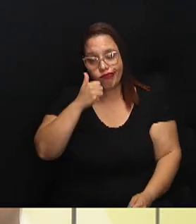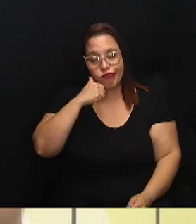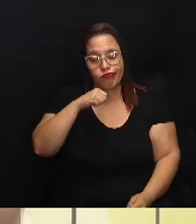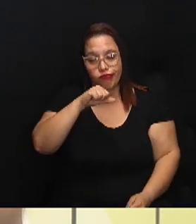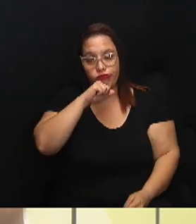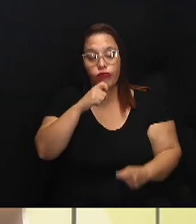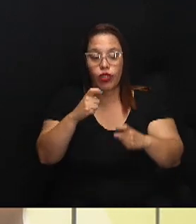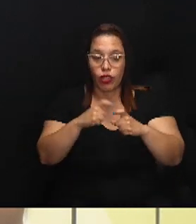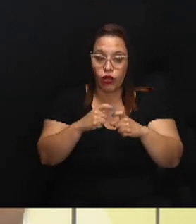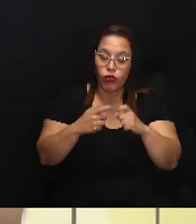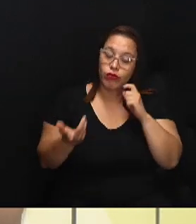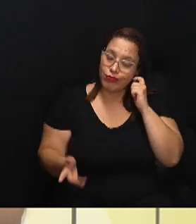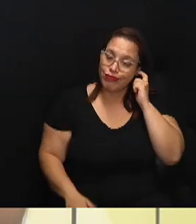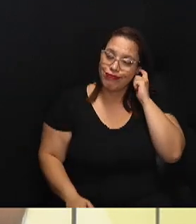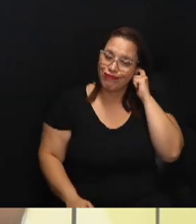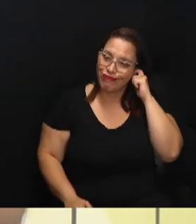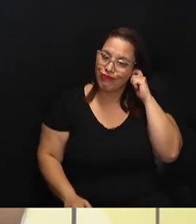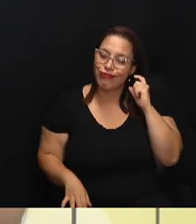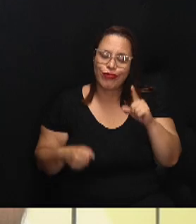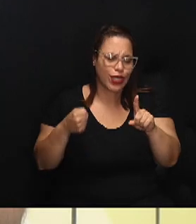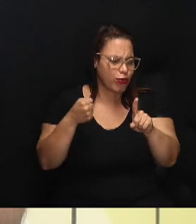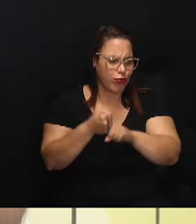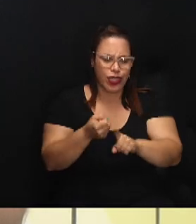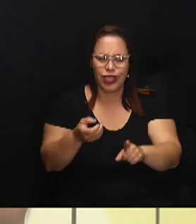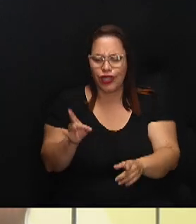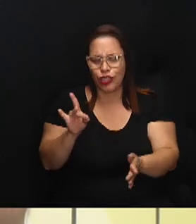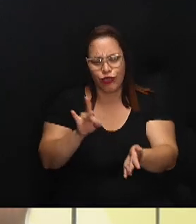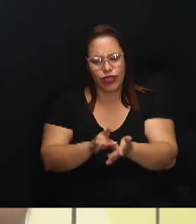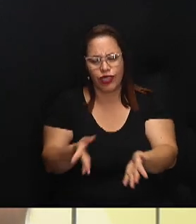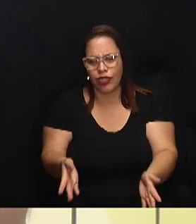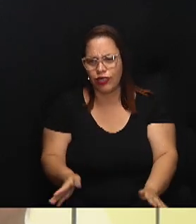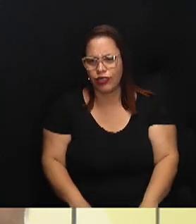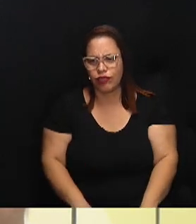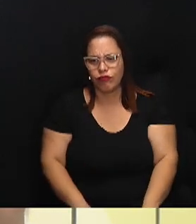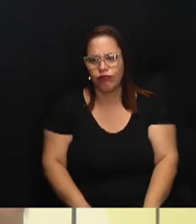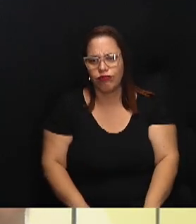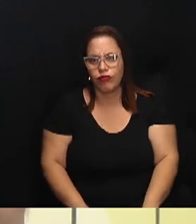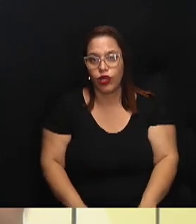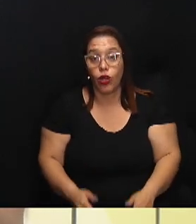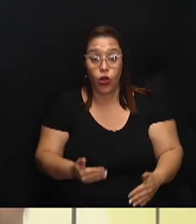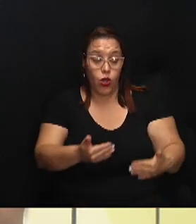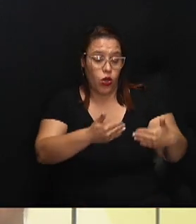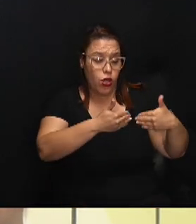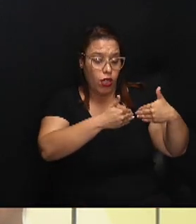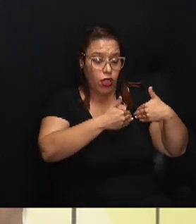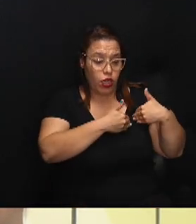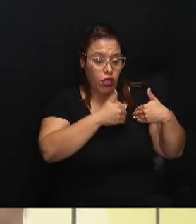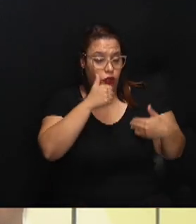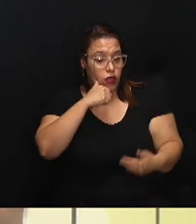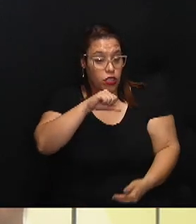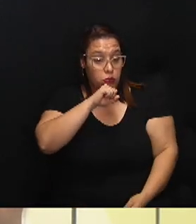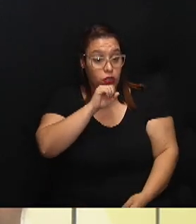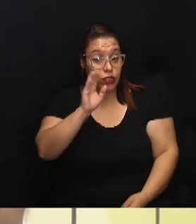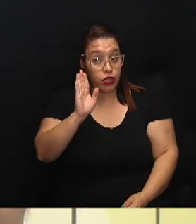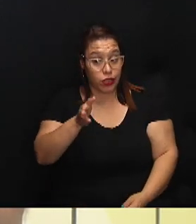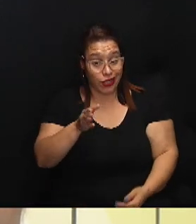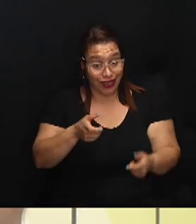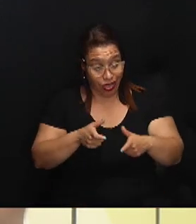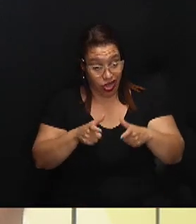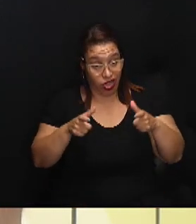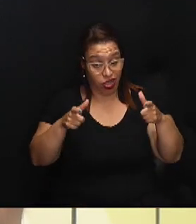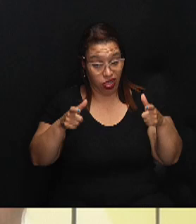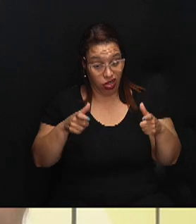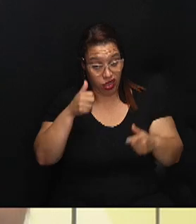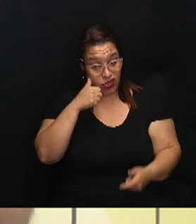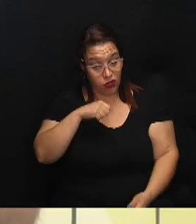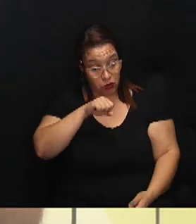da UTI, né, isso vai impactar muito ela, né, porque a responsabilidade de mãe já é alta, né? Agora imagina de ser mãe